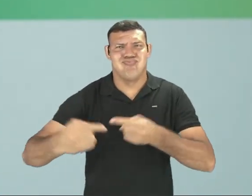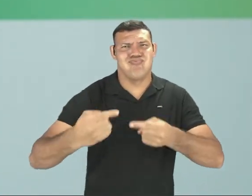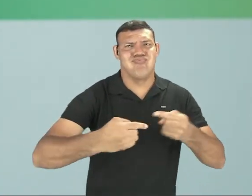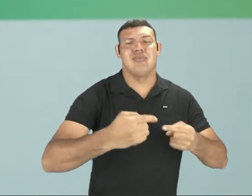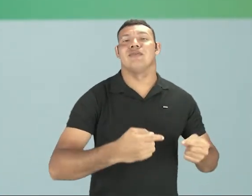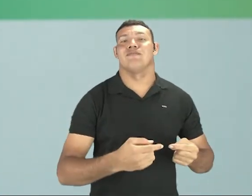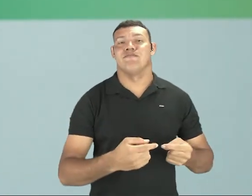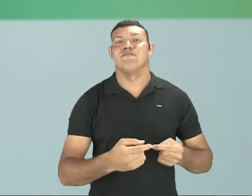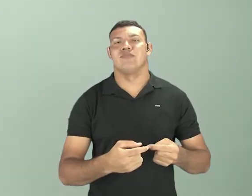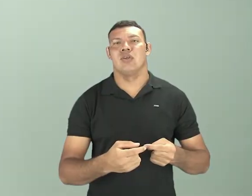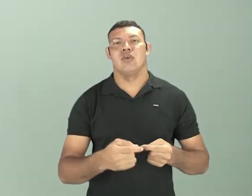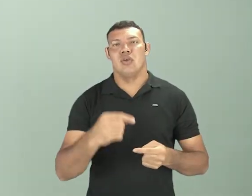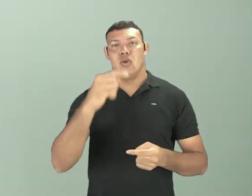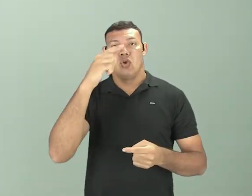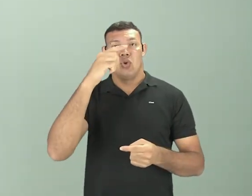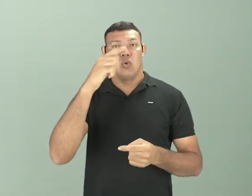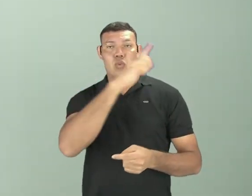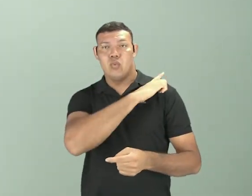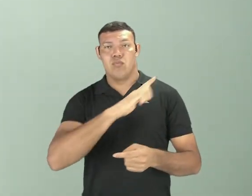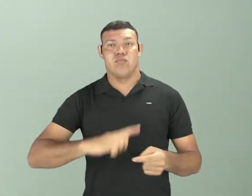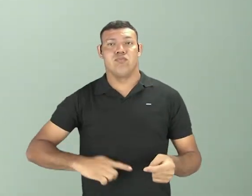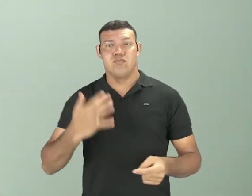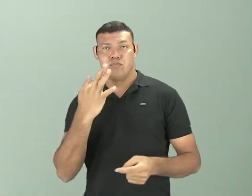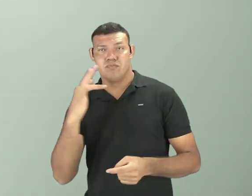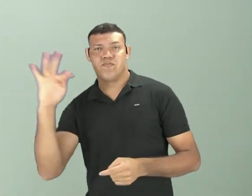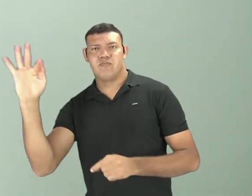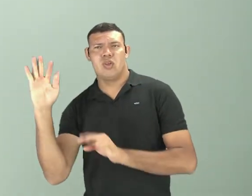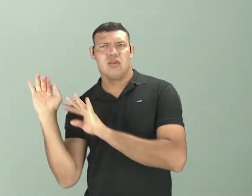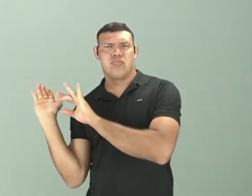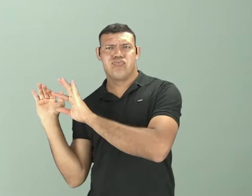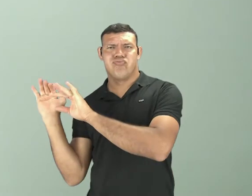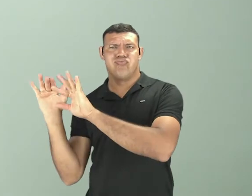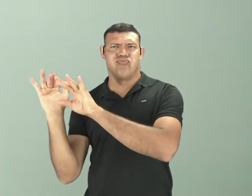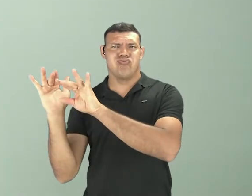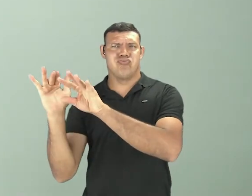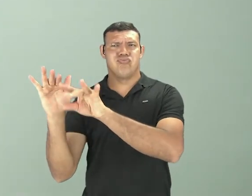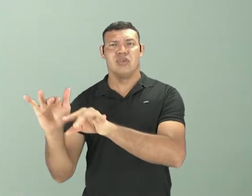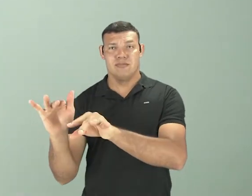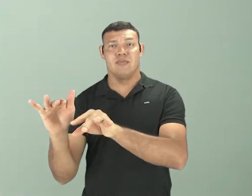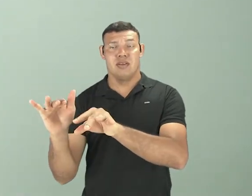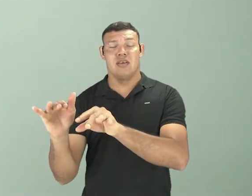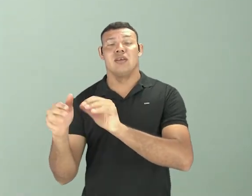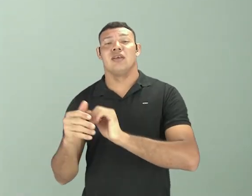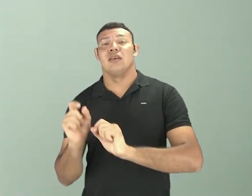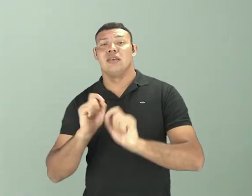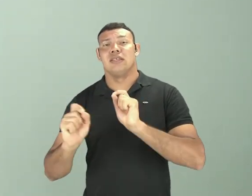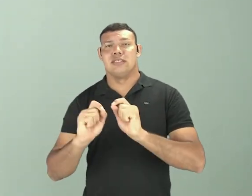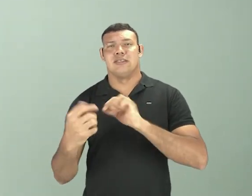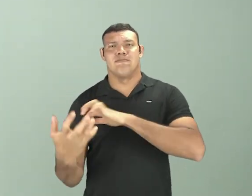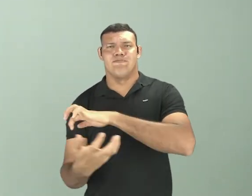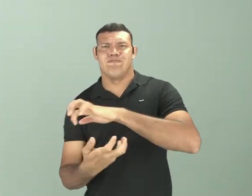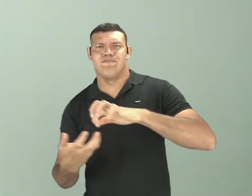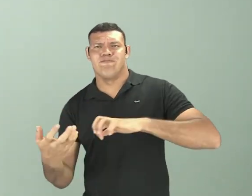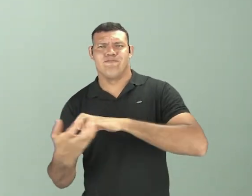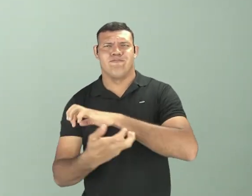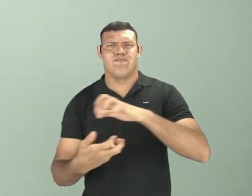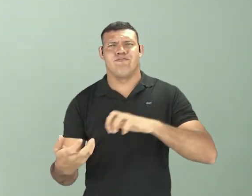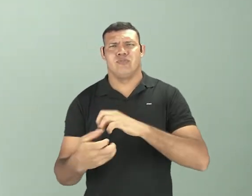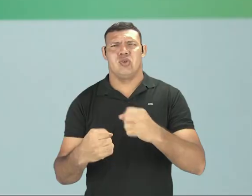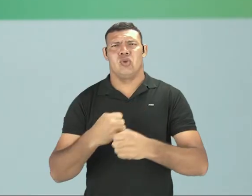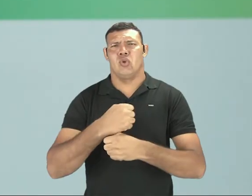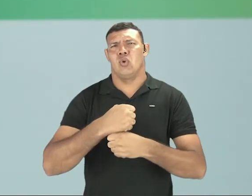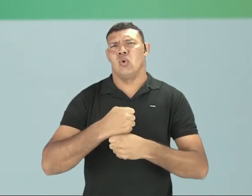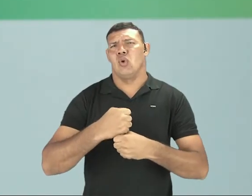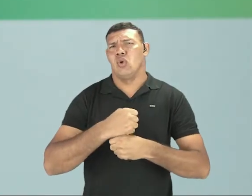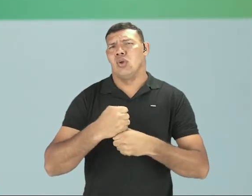federal, ele envia, então, tropas ao sul para combater, então, esses revoltosos, né? E aí a gente tem um conflito de mais